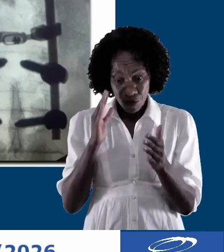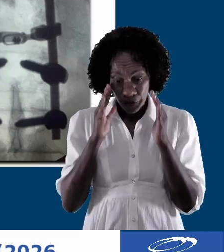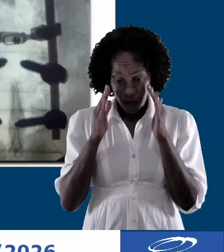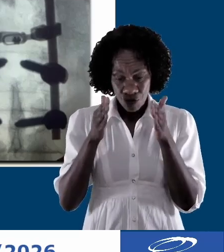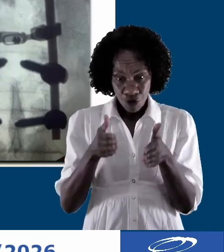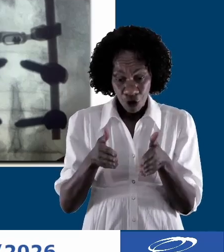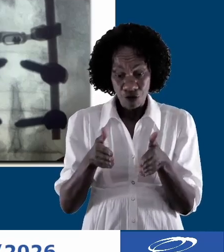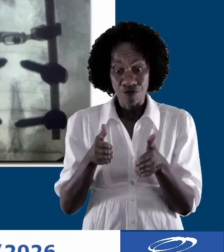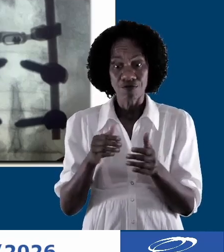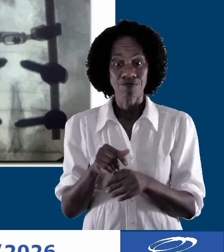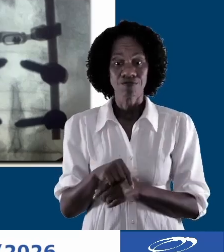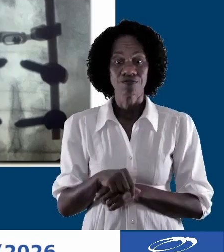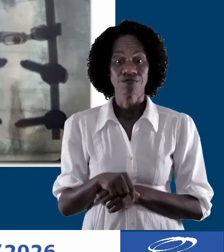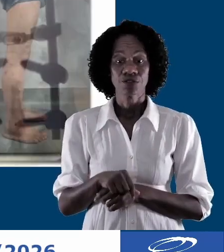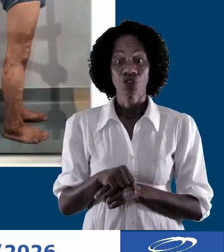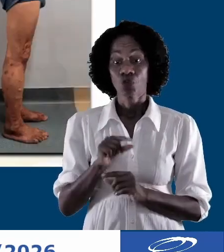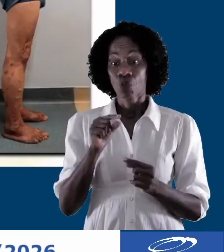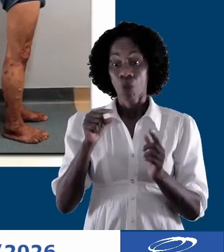parafuso.